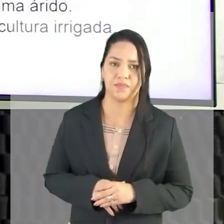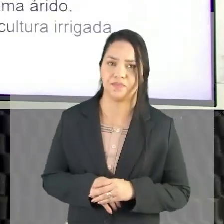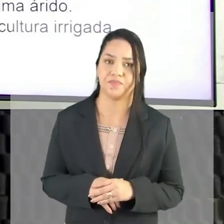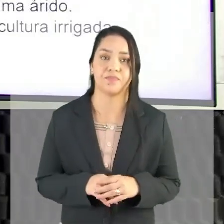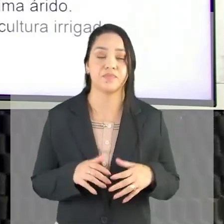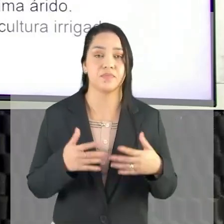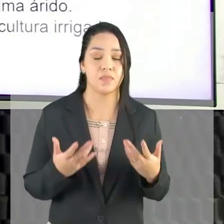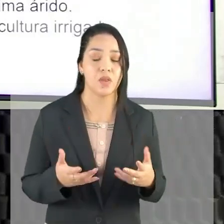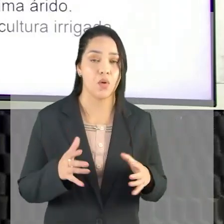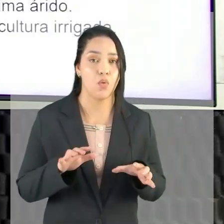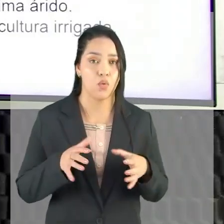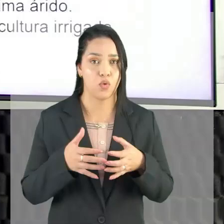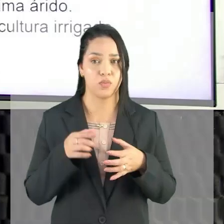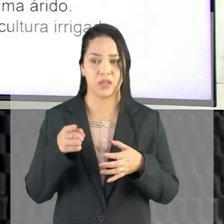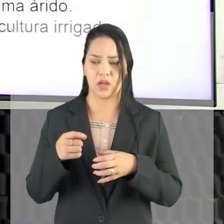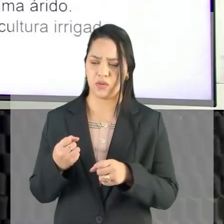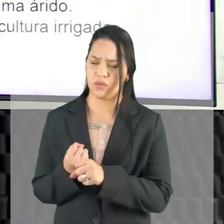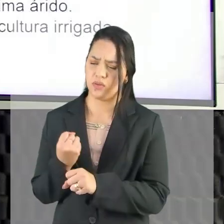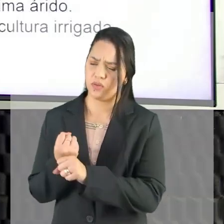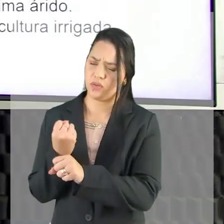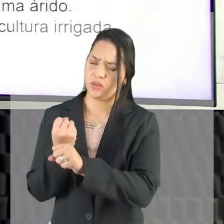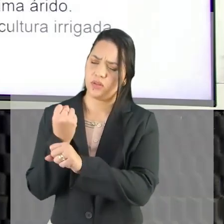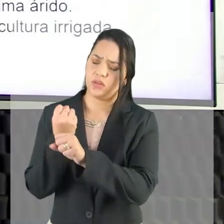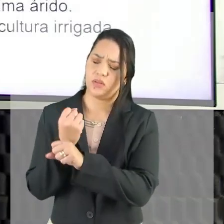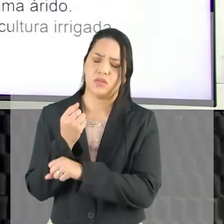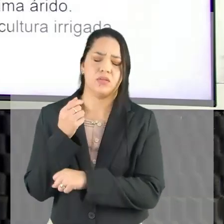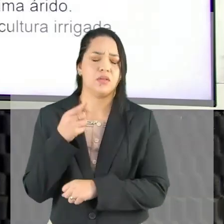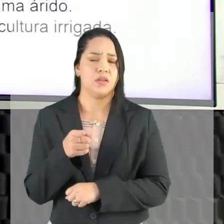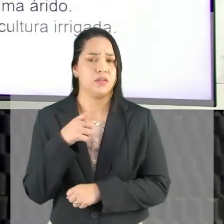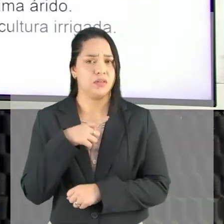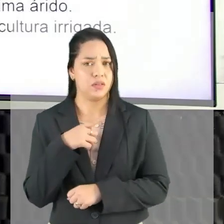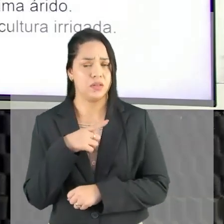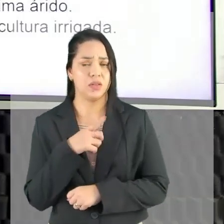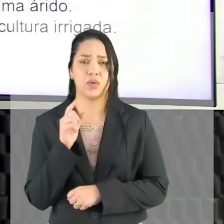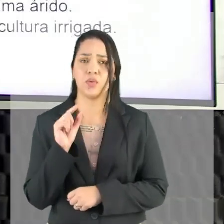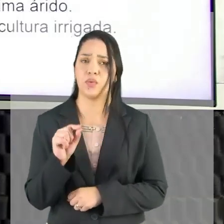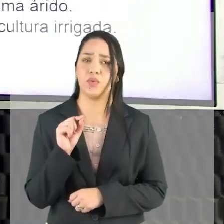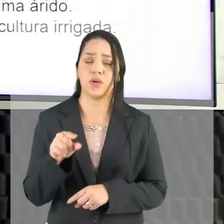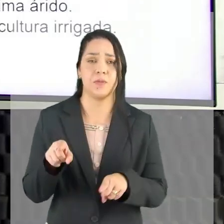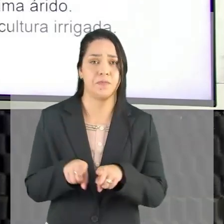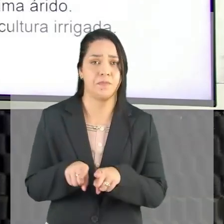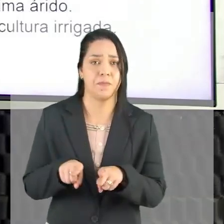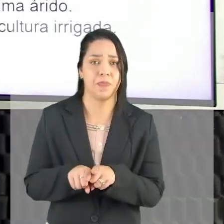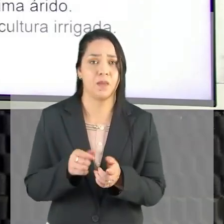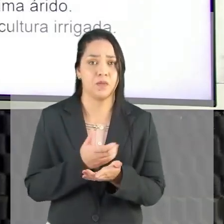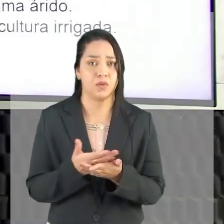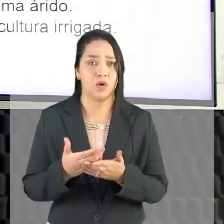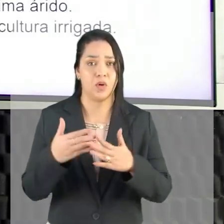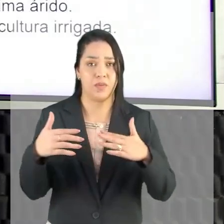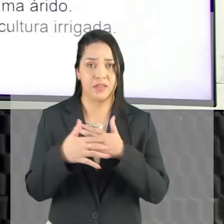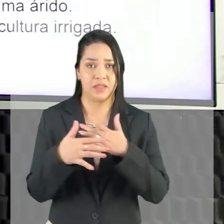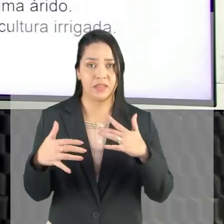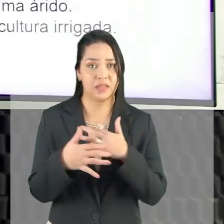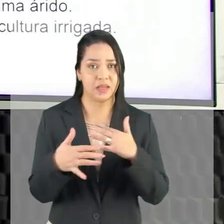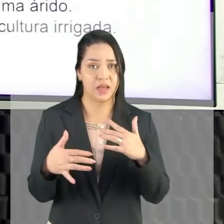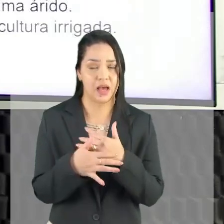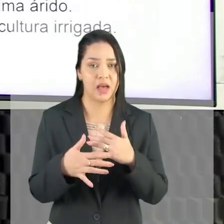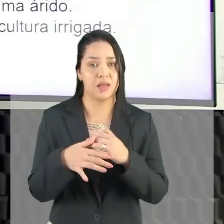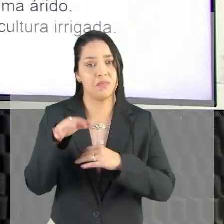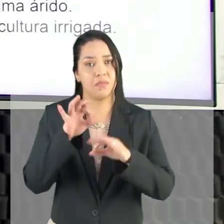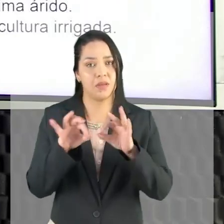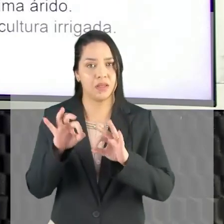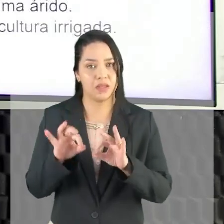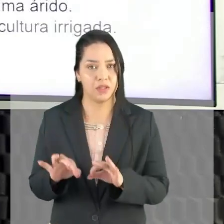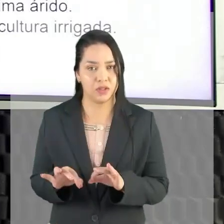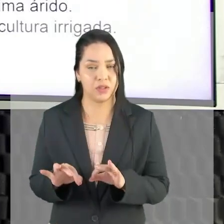Então, a equipe que estava construindo a hidrelétrica, a represa, ela também construiu uma cidade, tá,